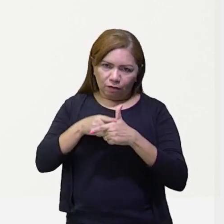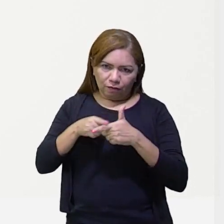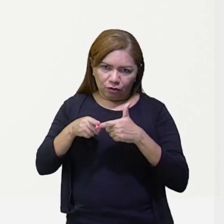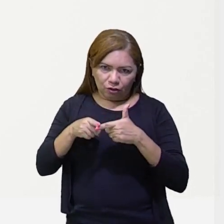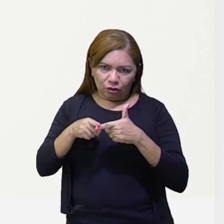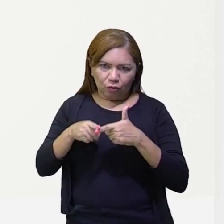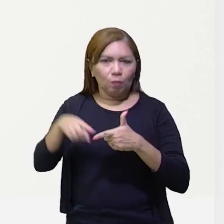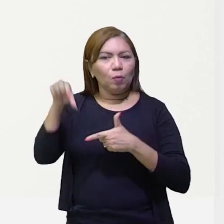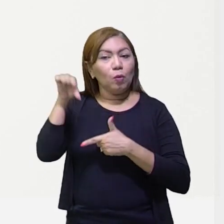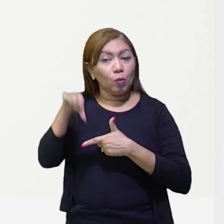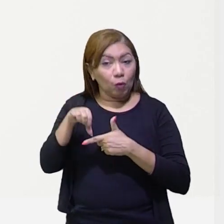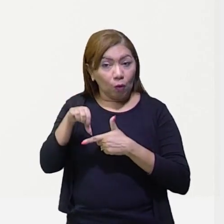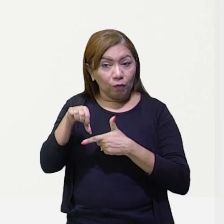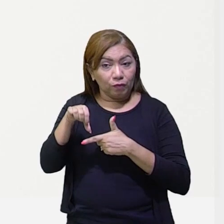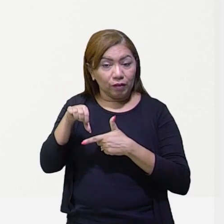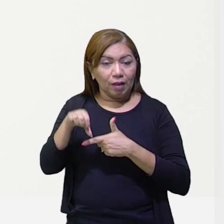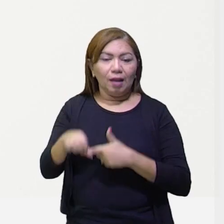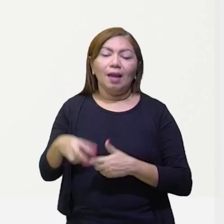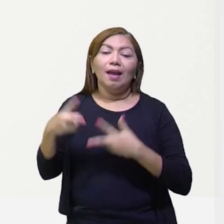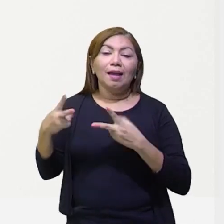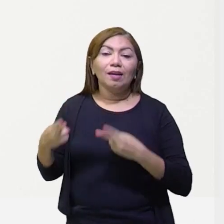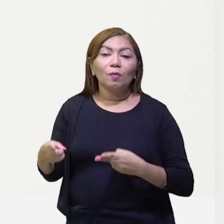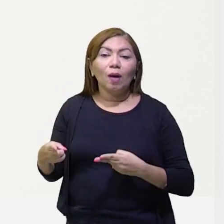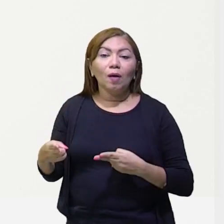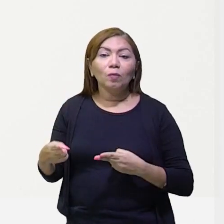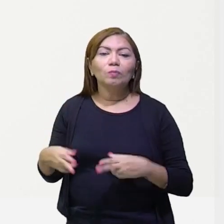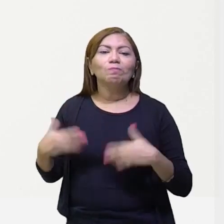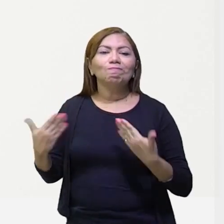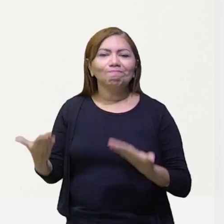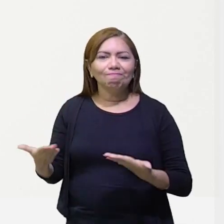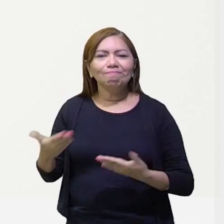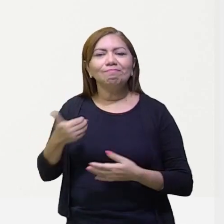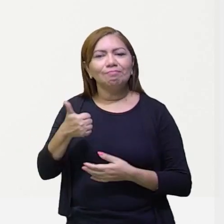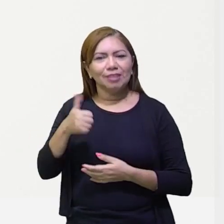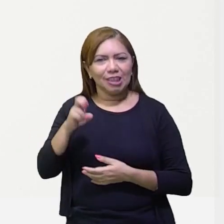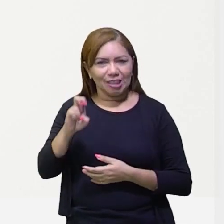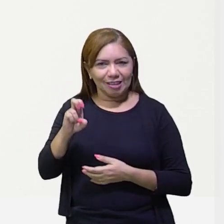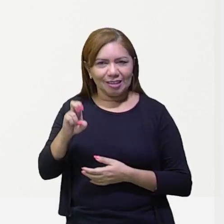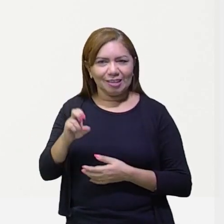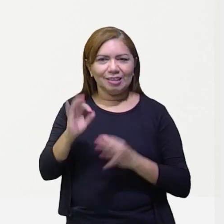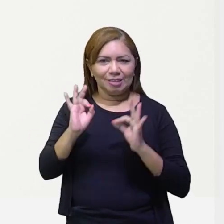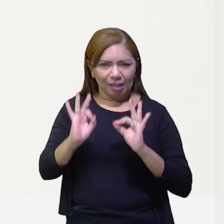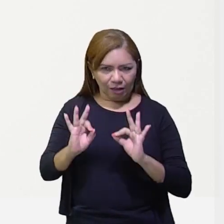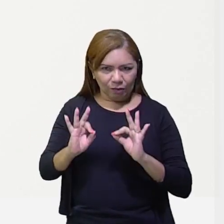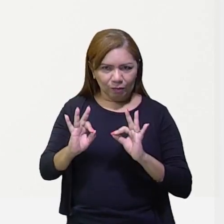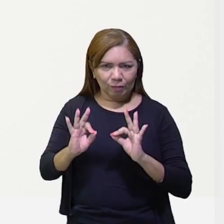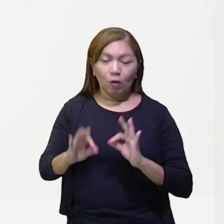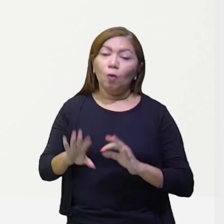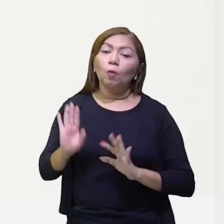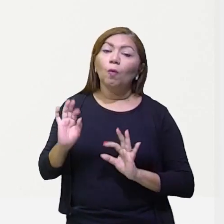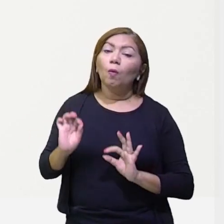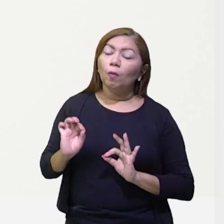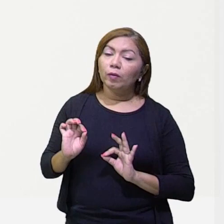dividido por 9, deu quanto? 15, certo? Ou seja,